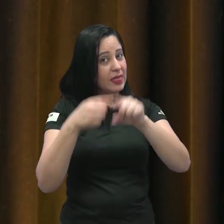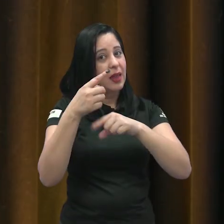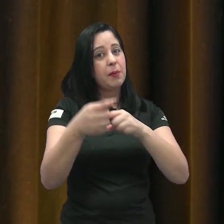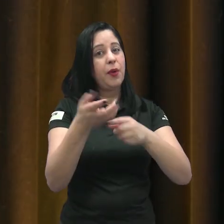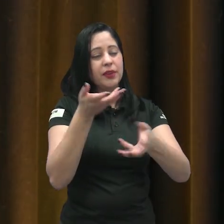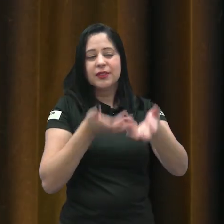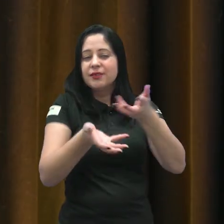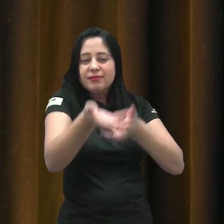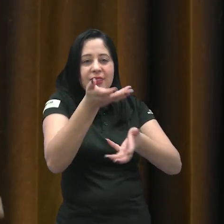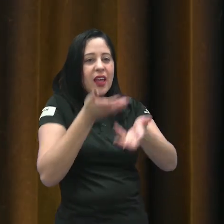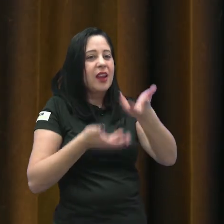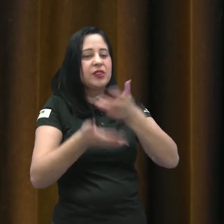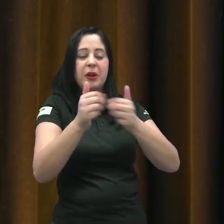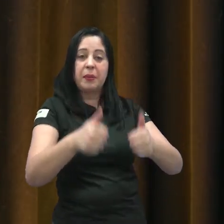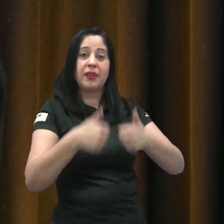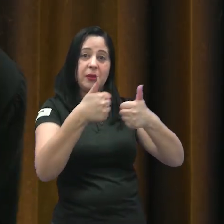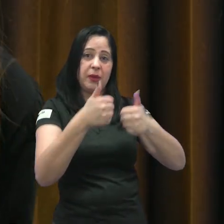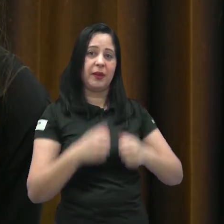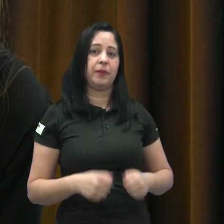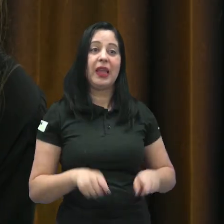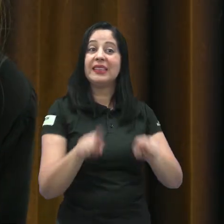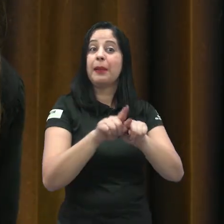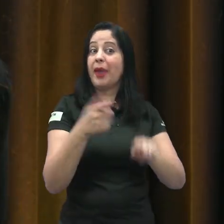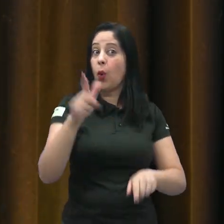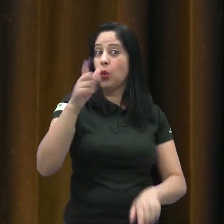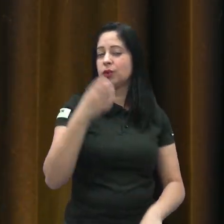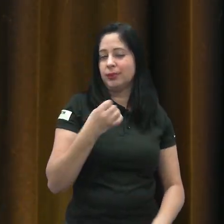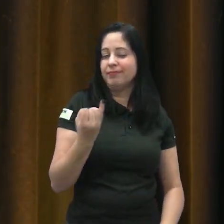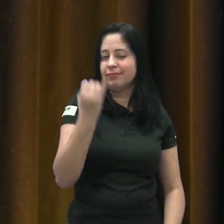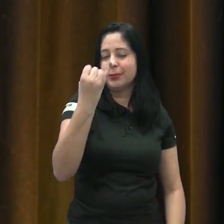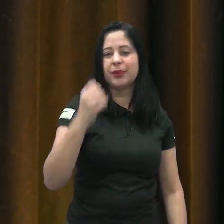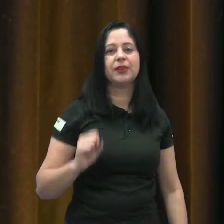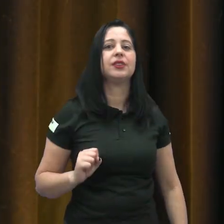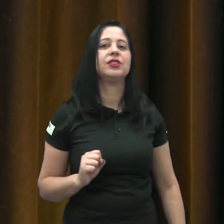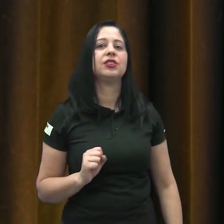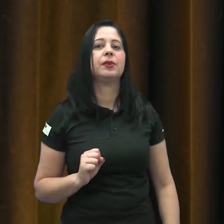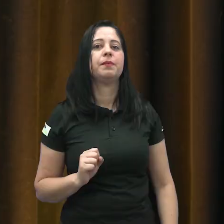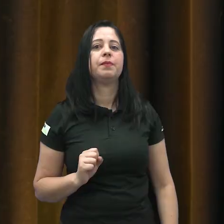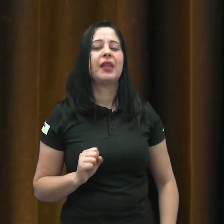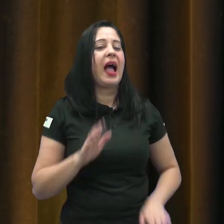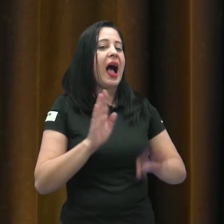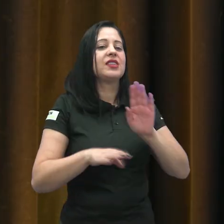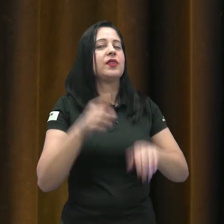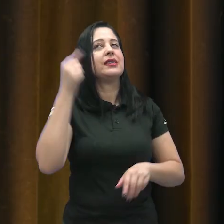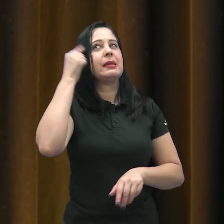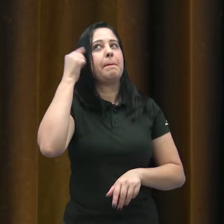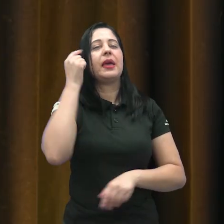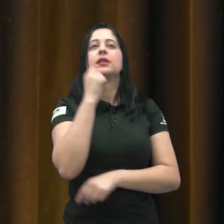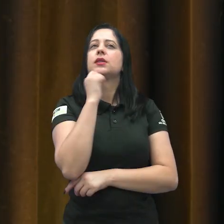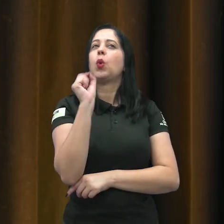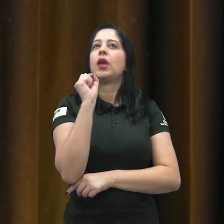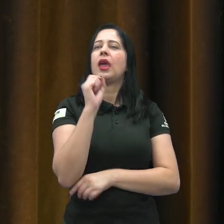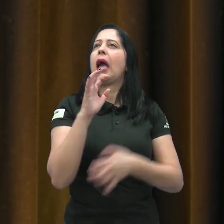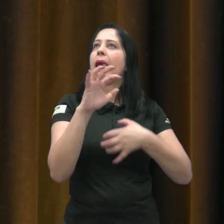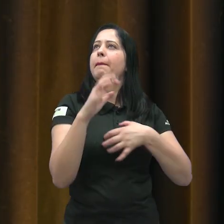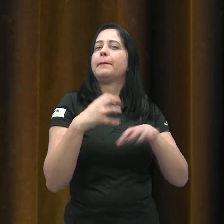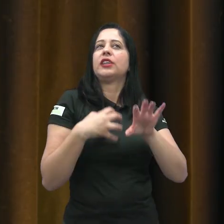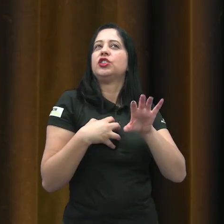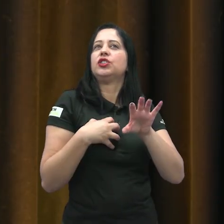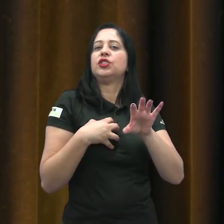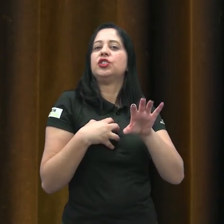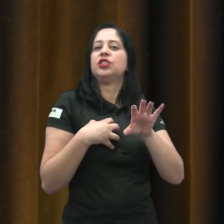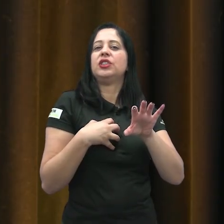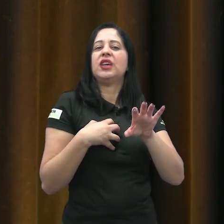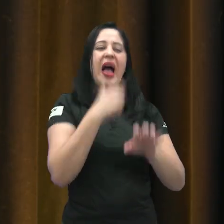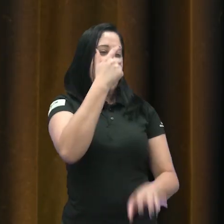dos relacionamentos. E tem uma coisa também que eu acho muito bom. A gente pensa assim, na empatia, como ser uma